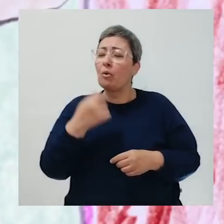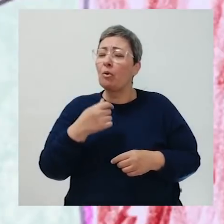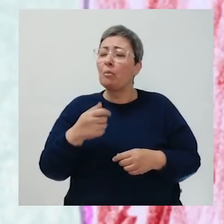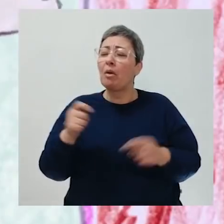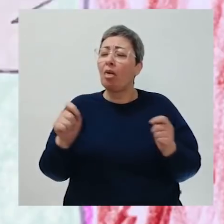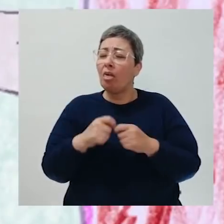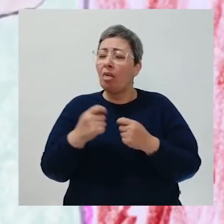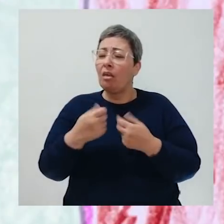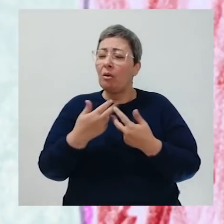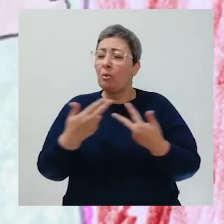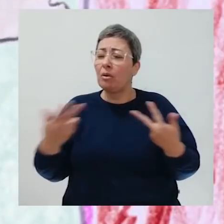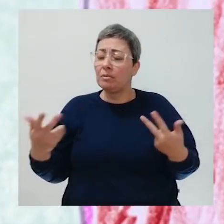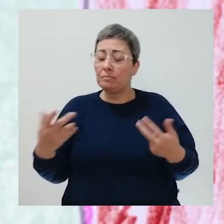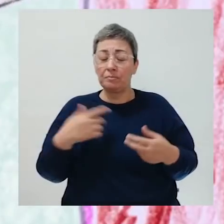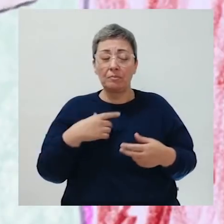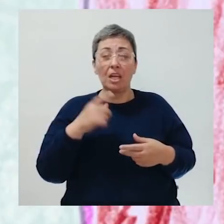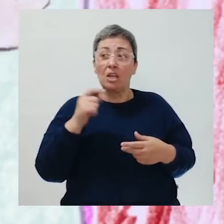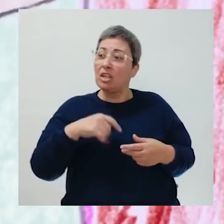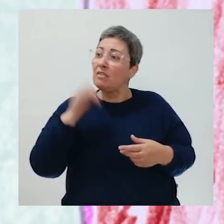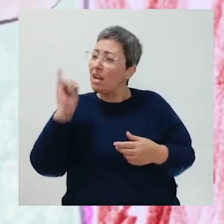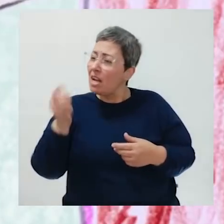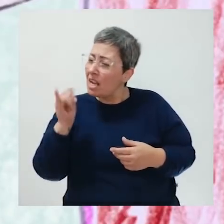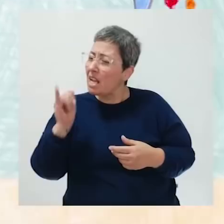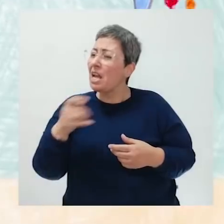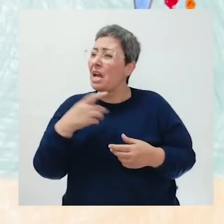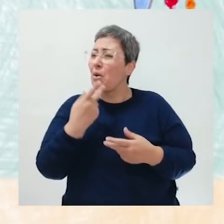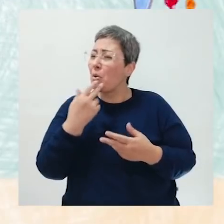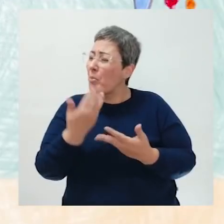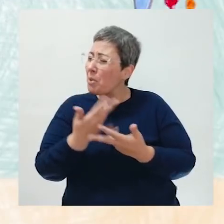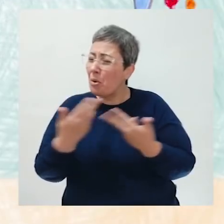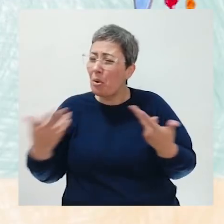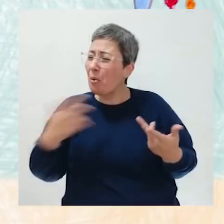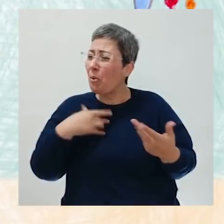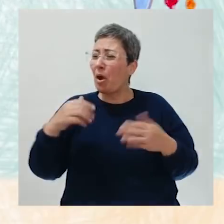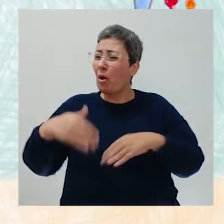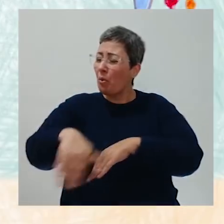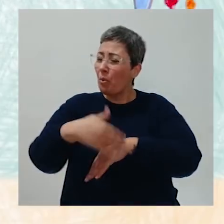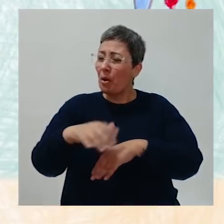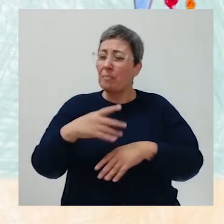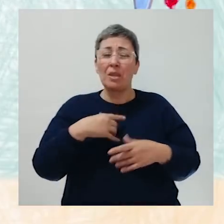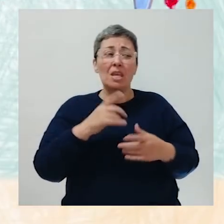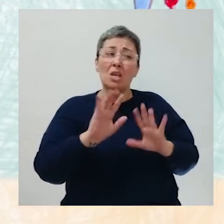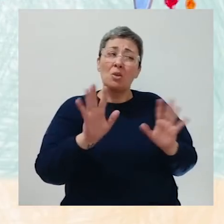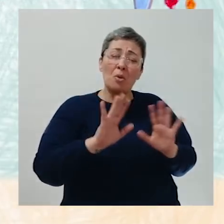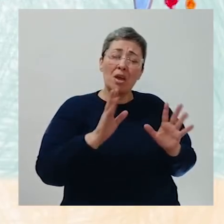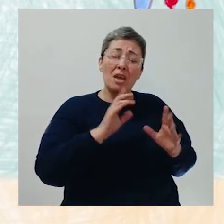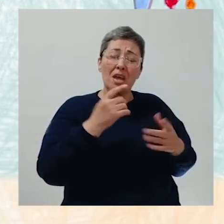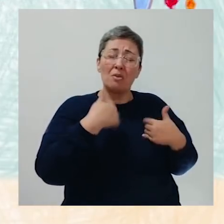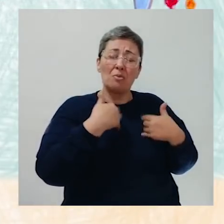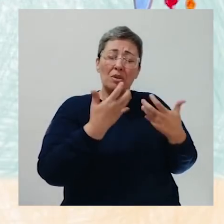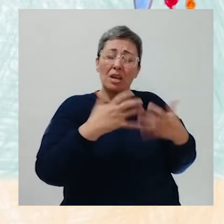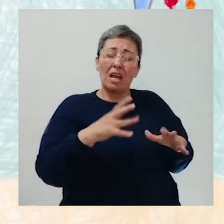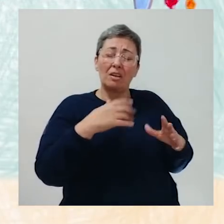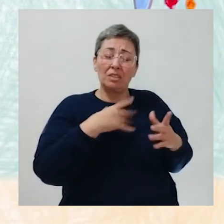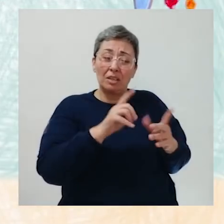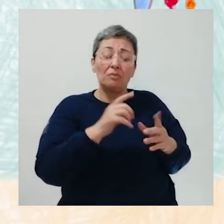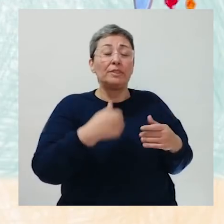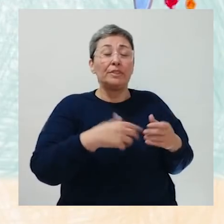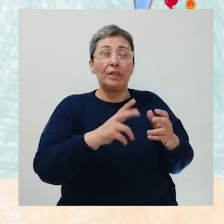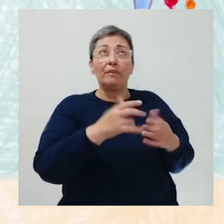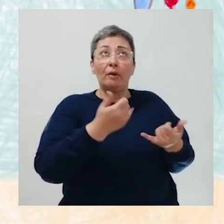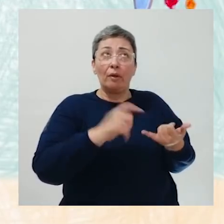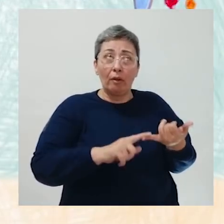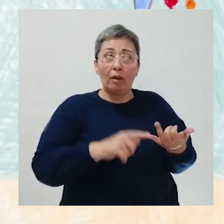comeu? Eu já disse pra você não comer besteira na rua. Mamãe, não é a minha intenção ser indelicado. Mas você já disse, a